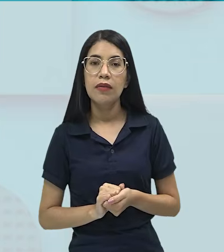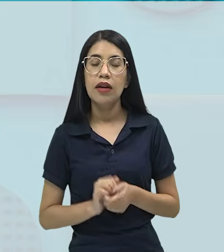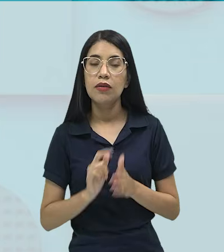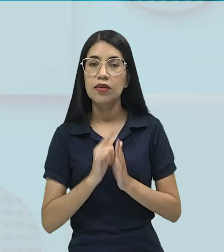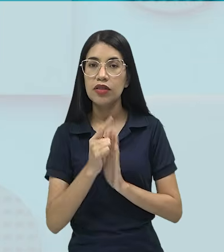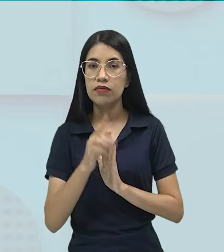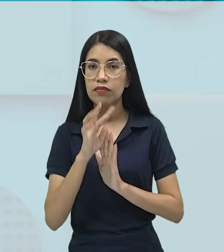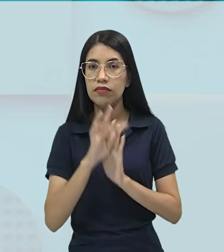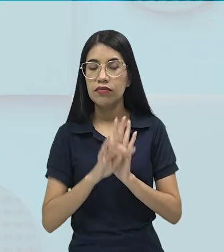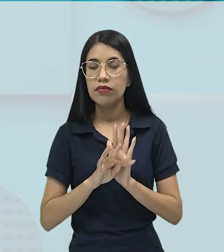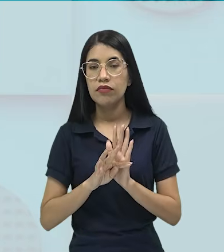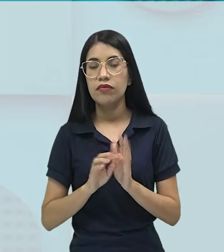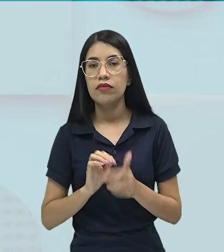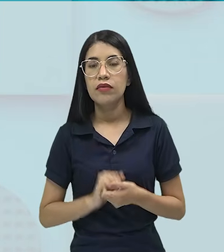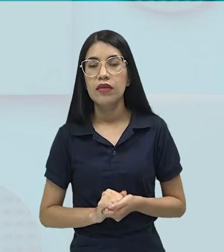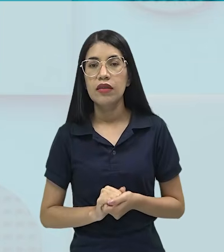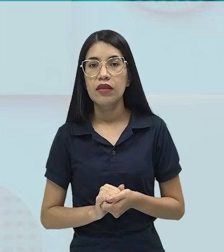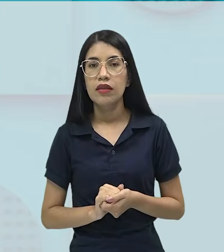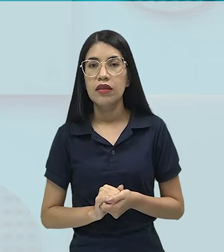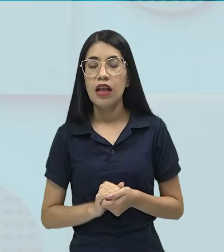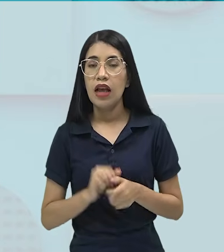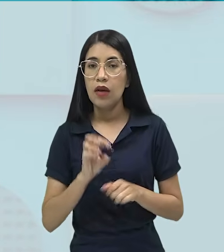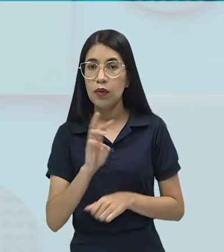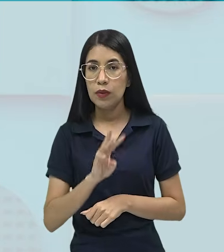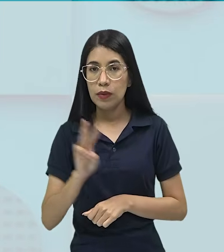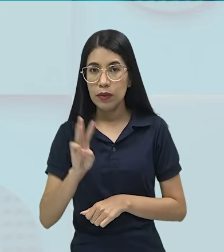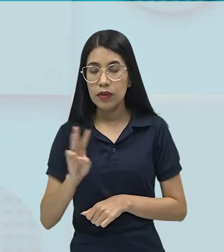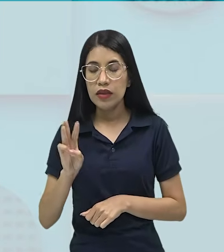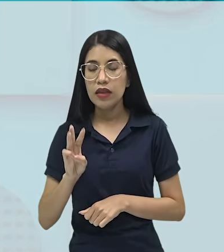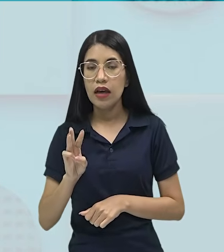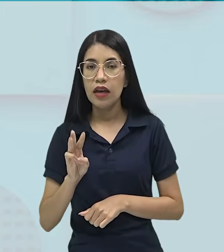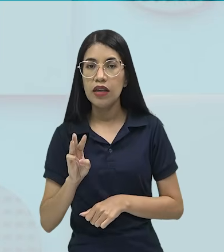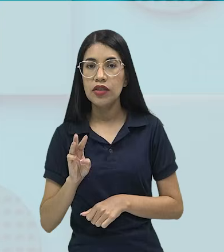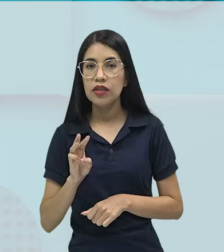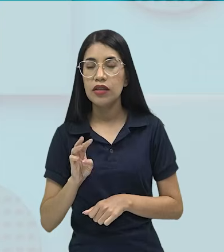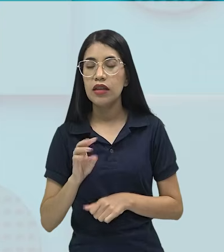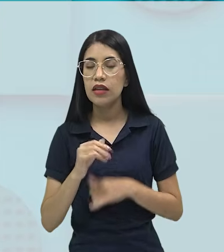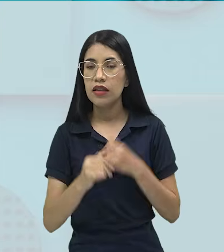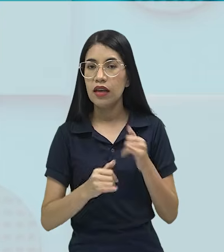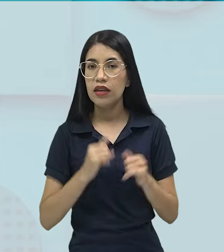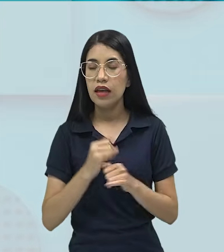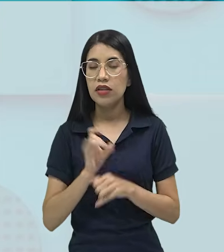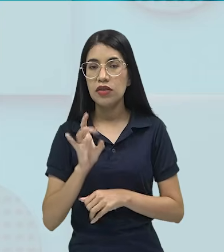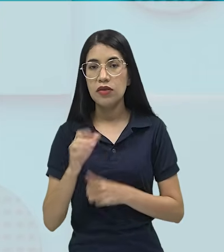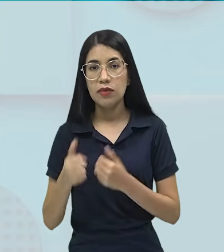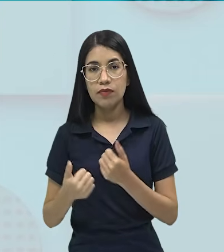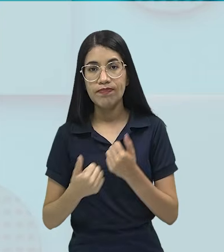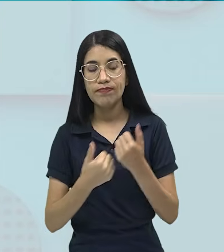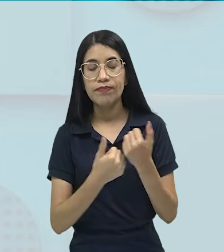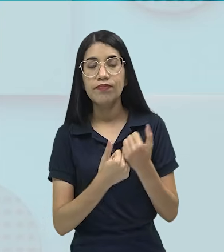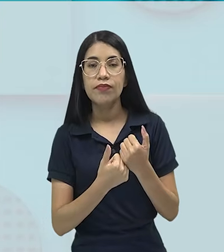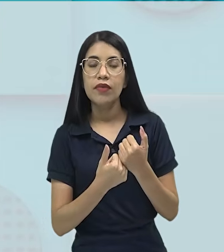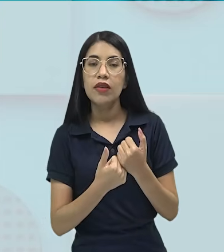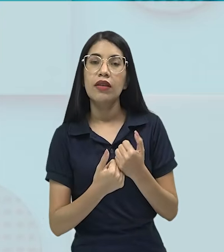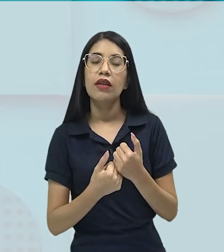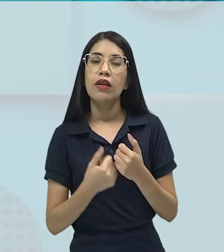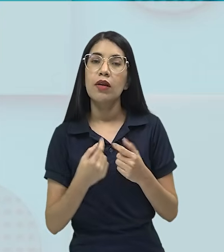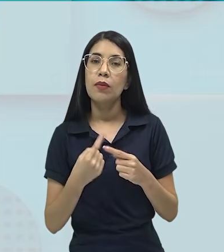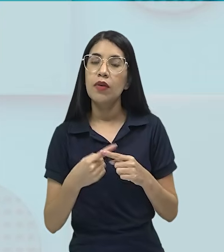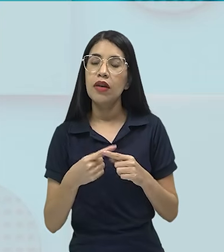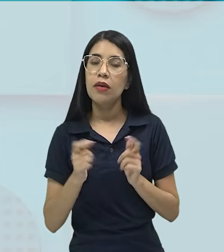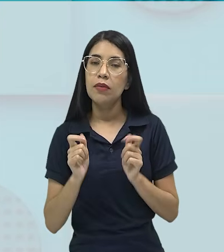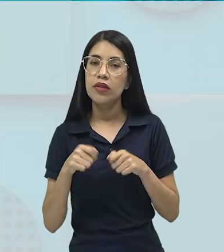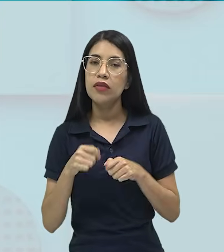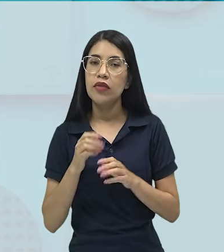os gêneros textuais. A página em si da internet, ela é um suporte. Por quê? Porque através dele é